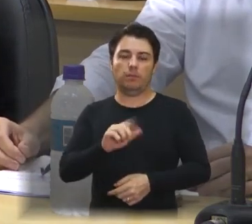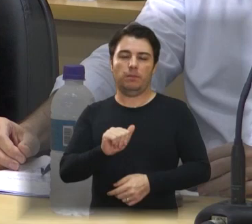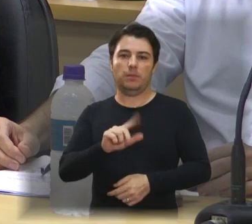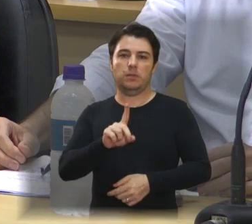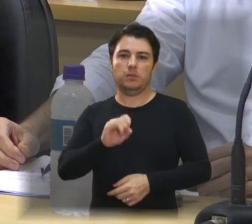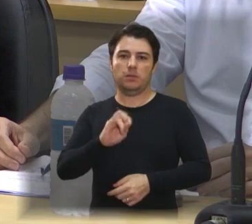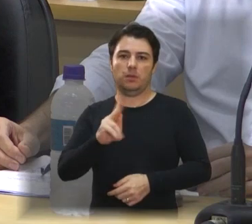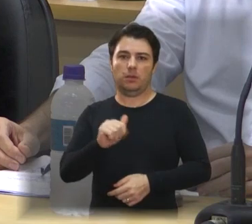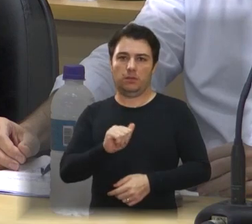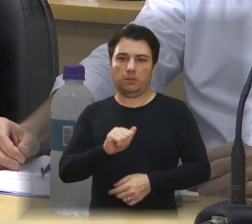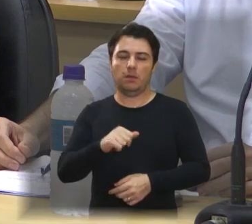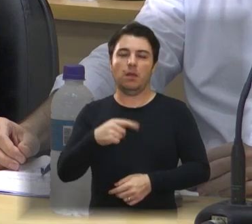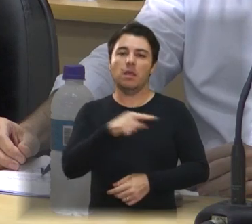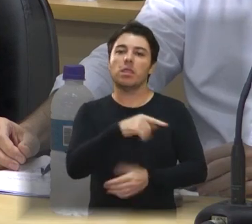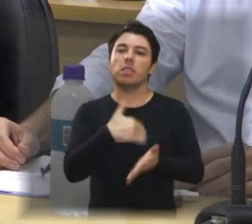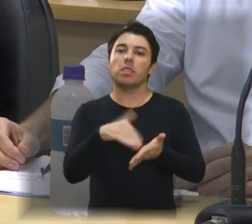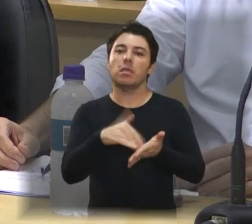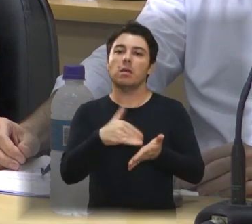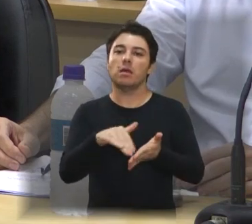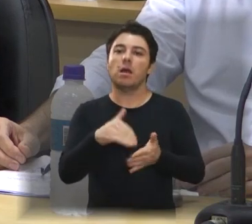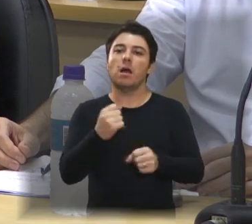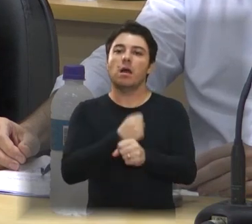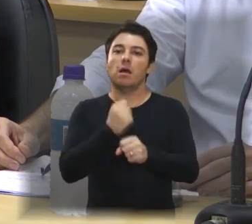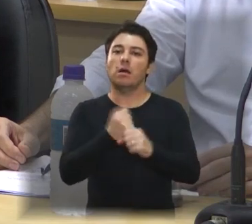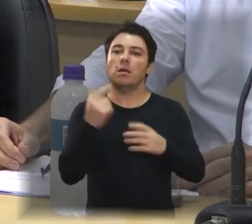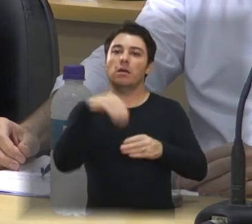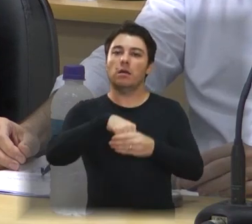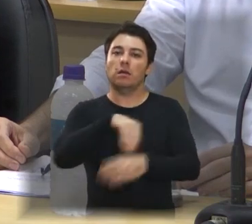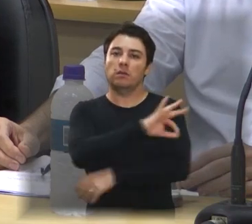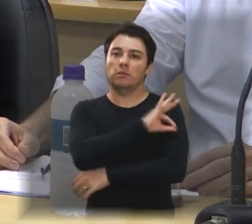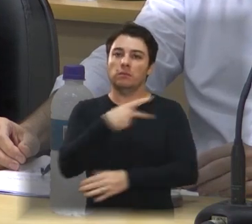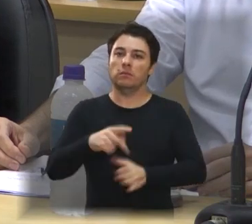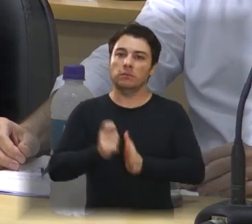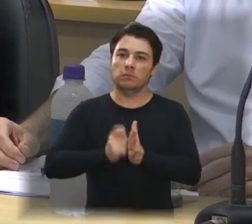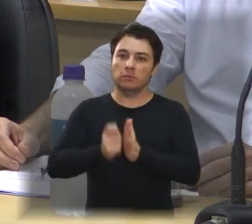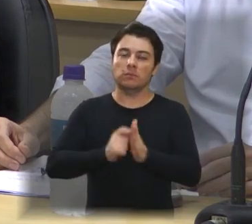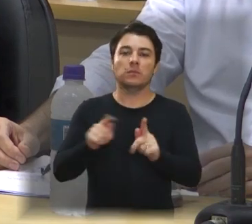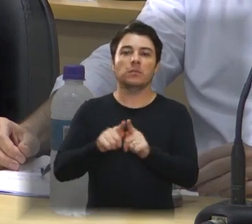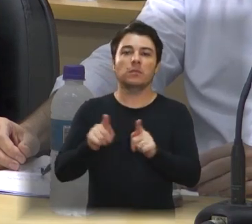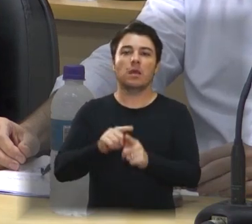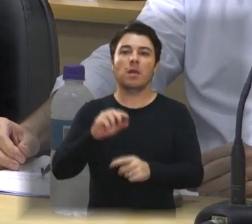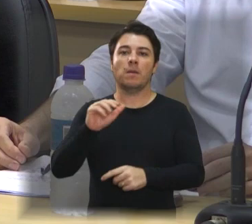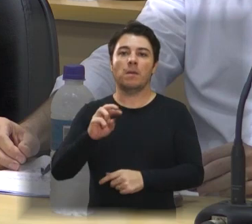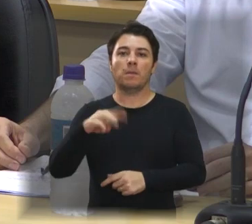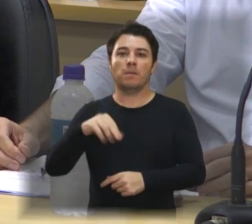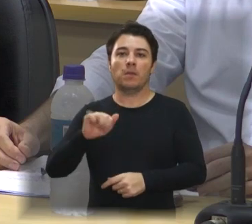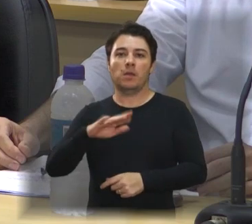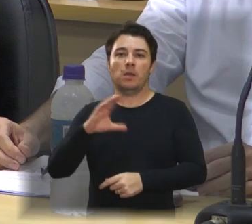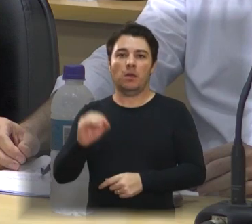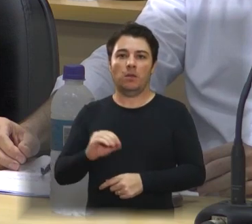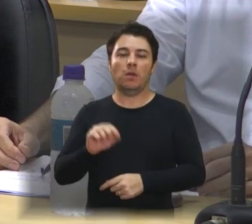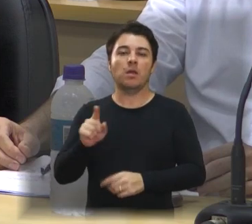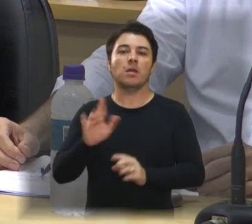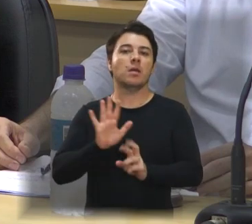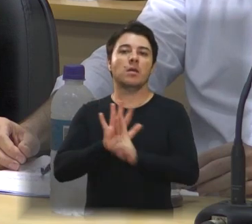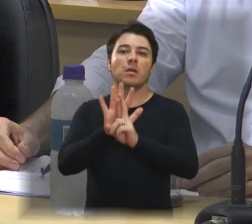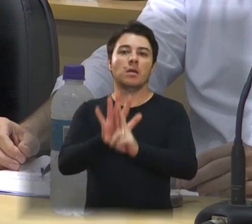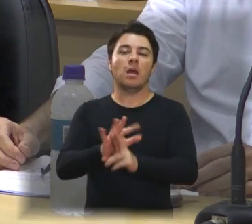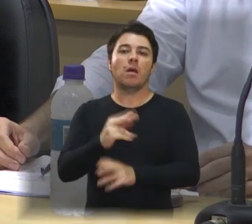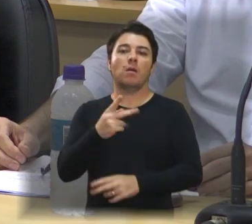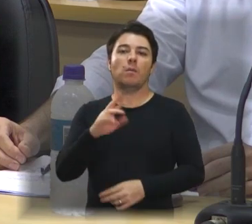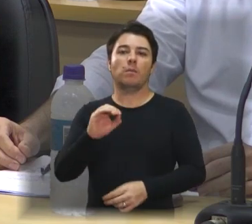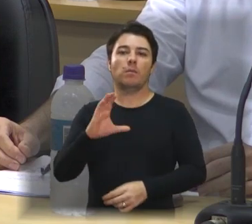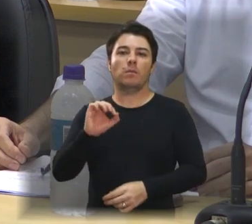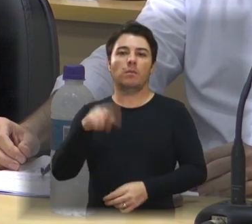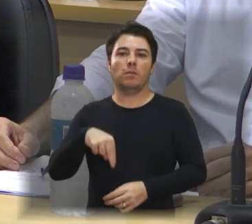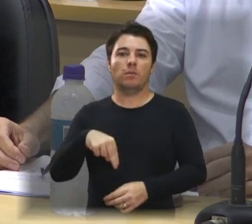Secretária de Obras e serviços da Prefeitura Municipal de Araraquara o senhor Mário frasson representando o